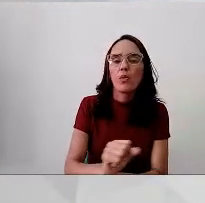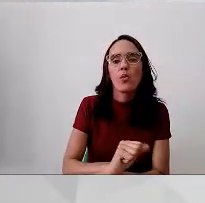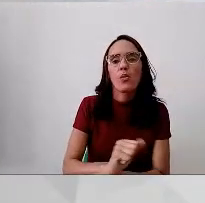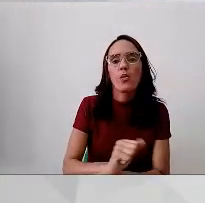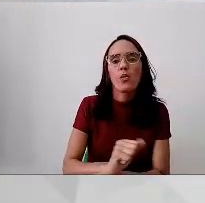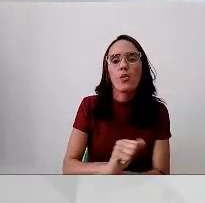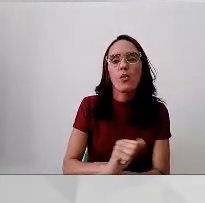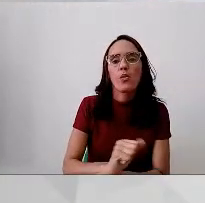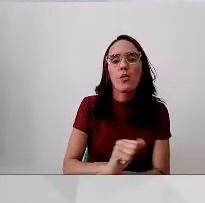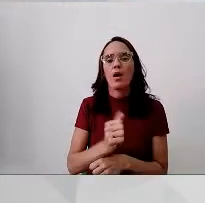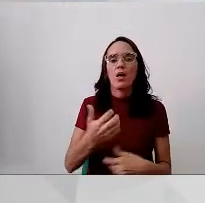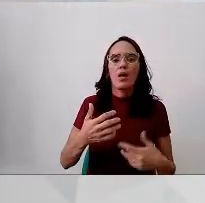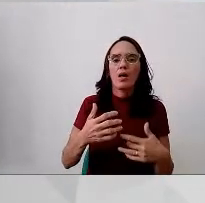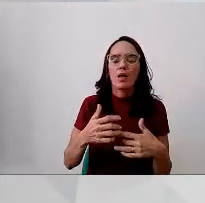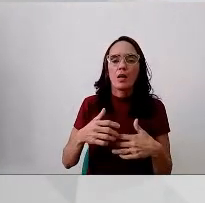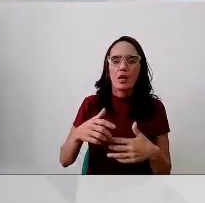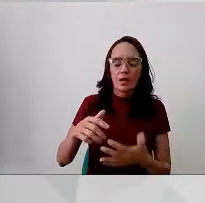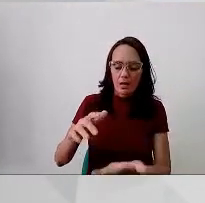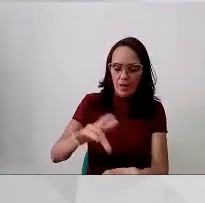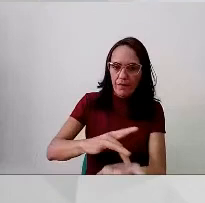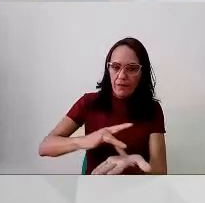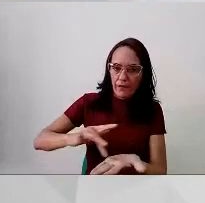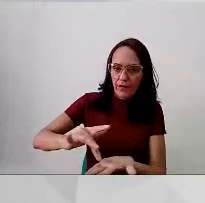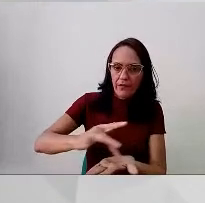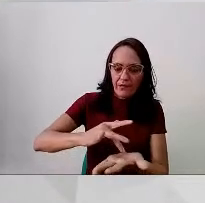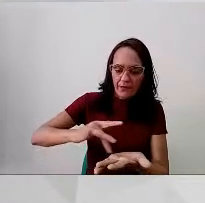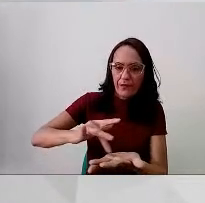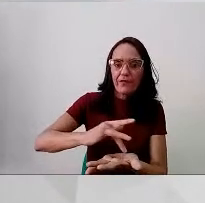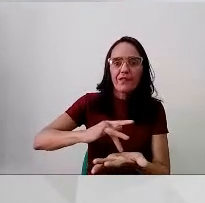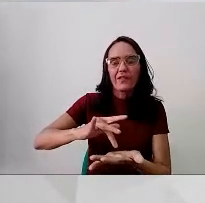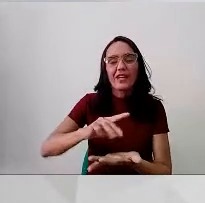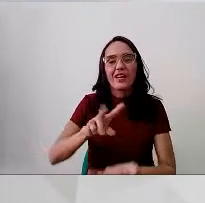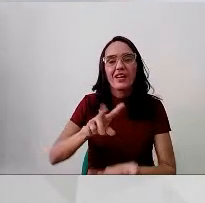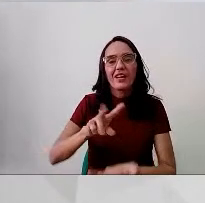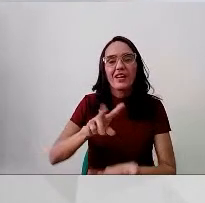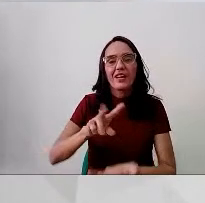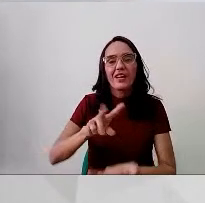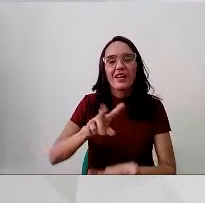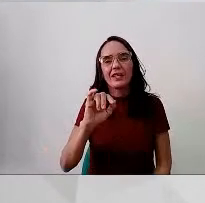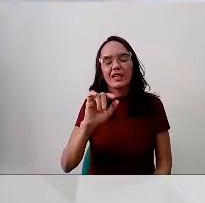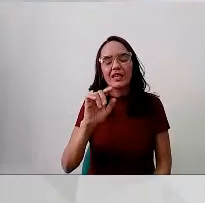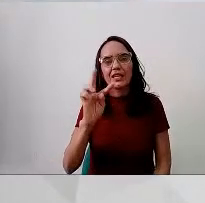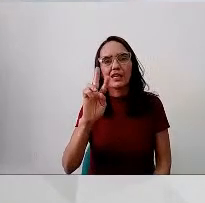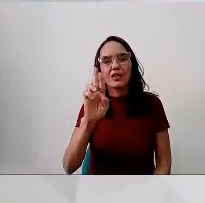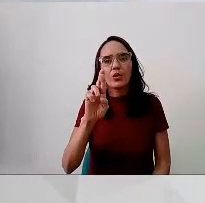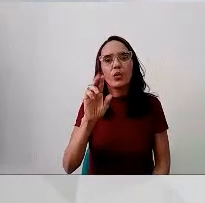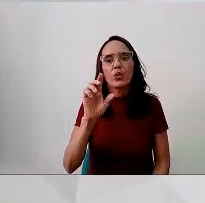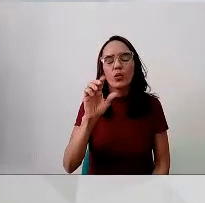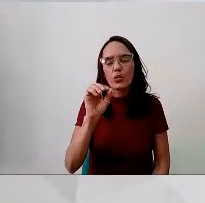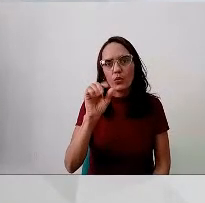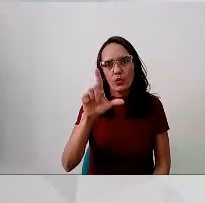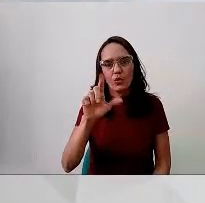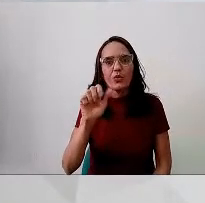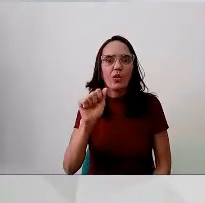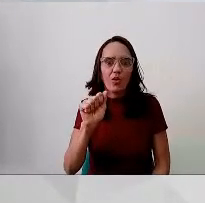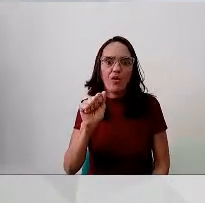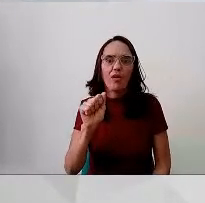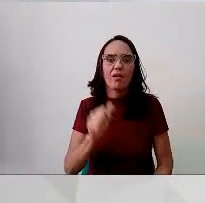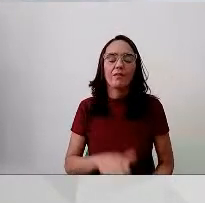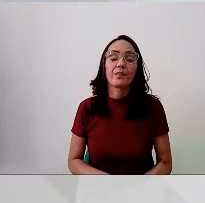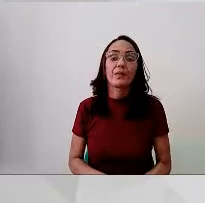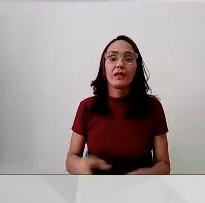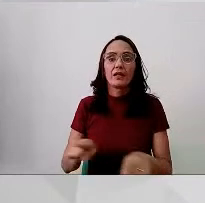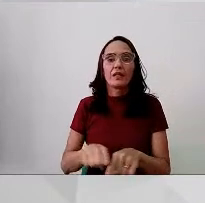vocês sabem que palavra é essa. Tá? Em 55, né, no verão de 55,